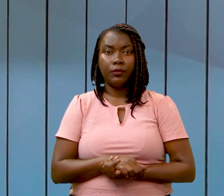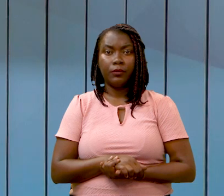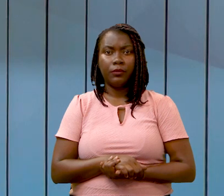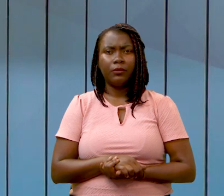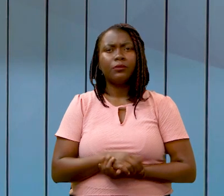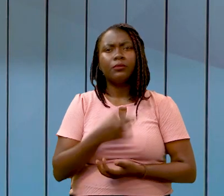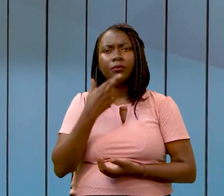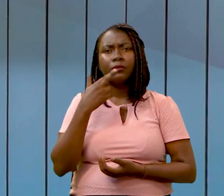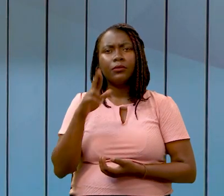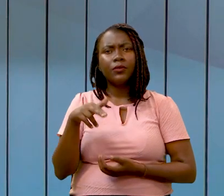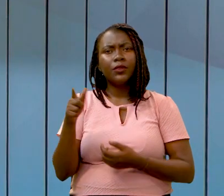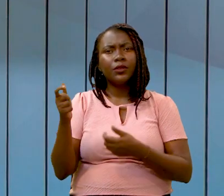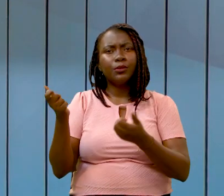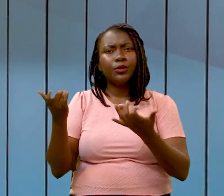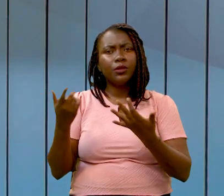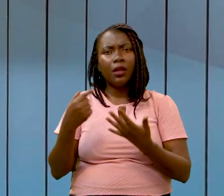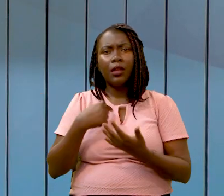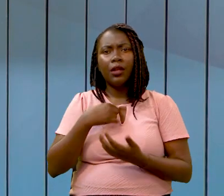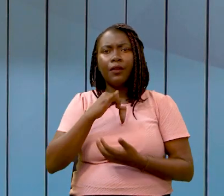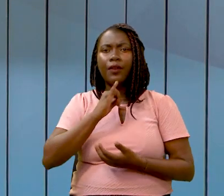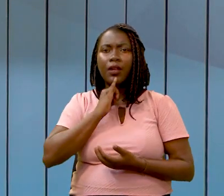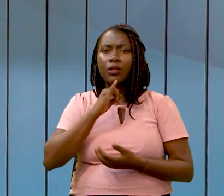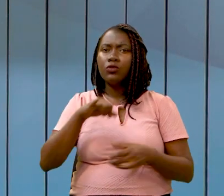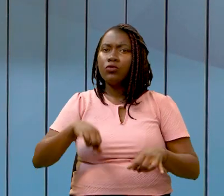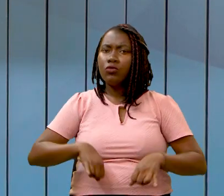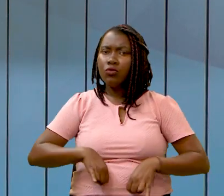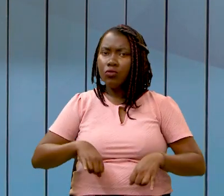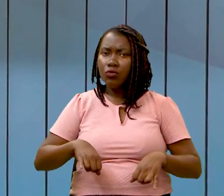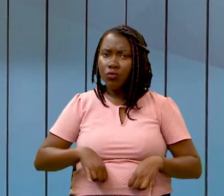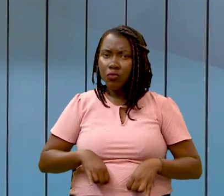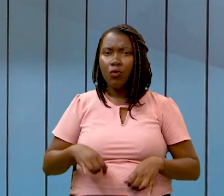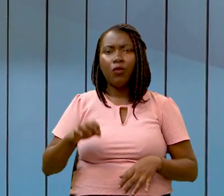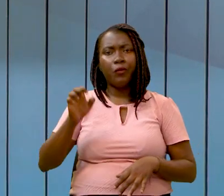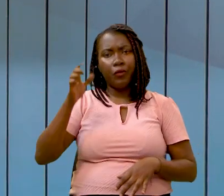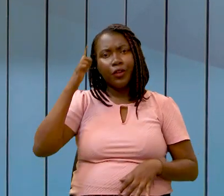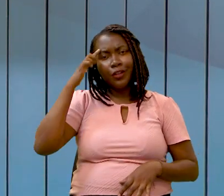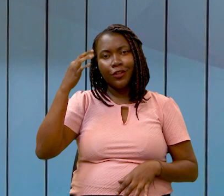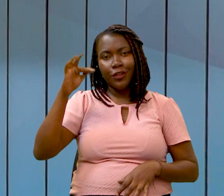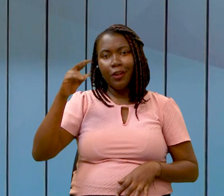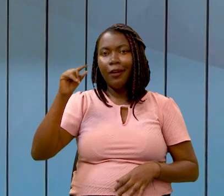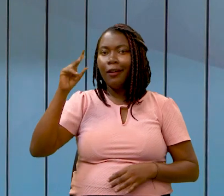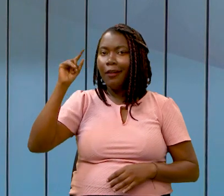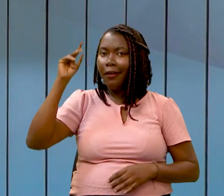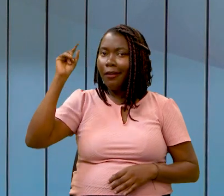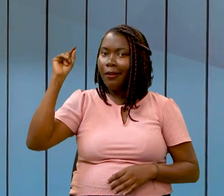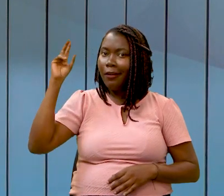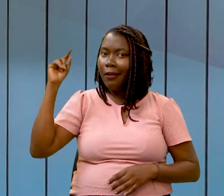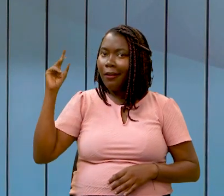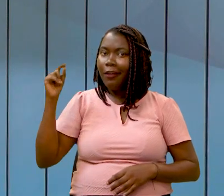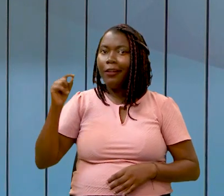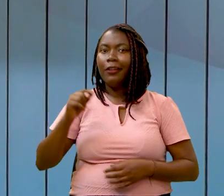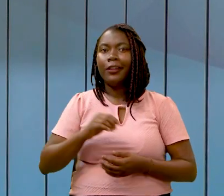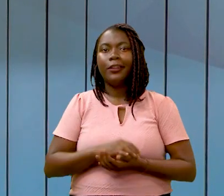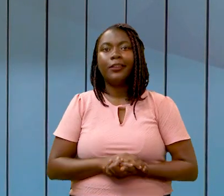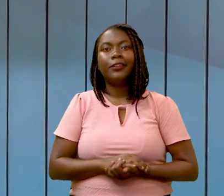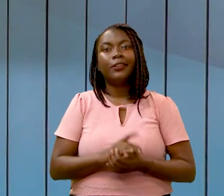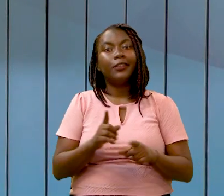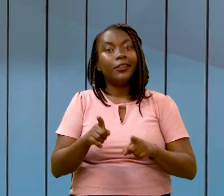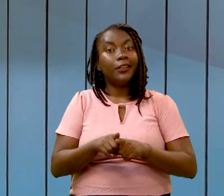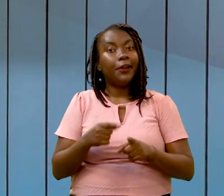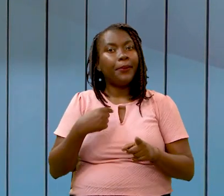doutor. O senhor estava falando e eu, infelizmente, sofro com enxaqueca já faz um bom tempo.